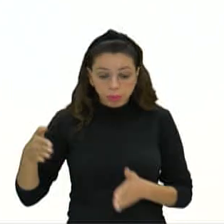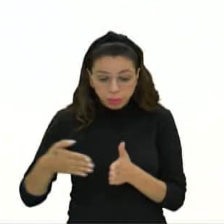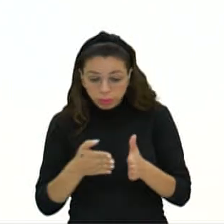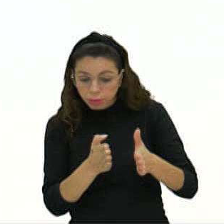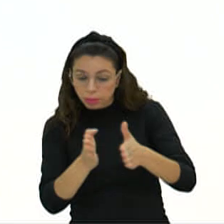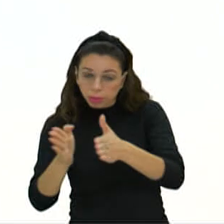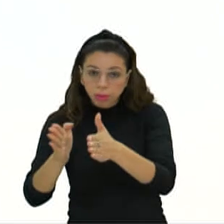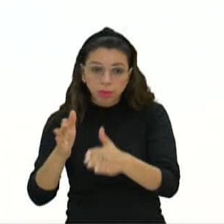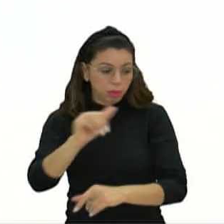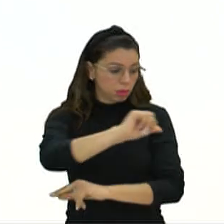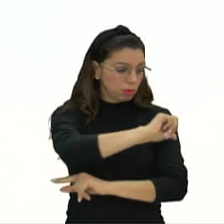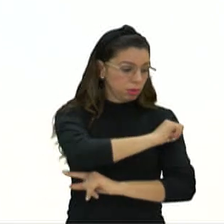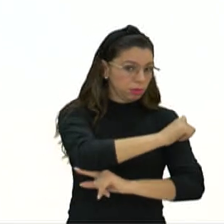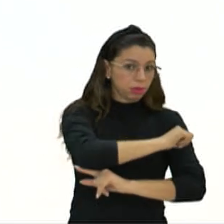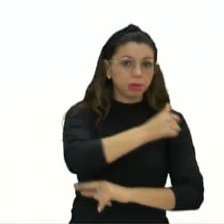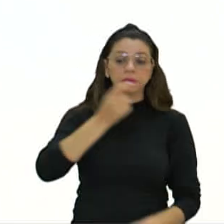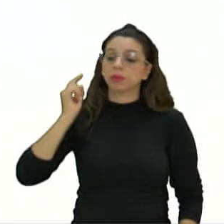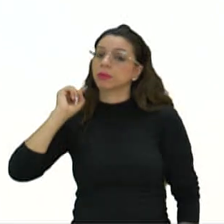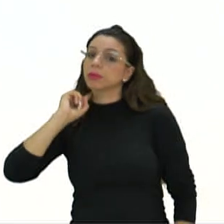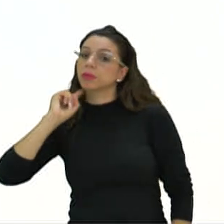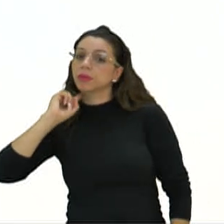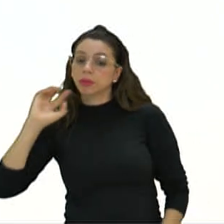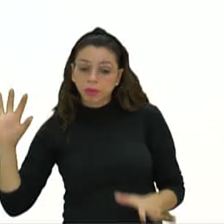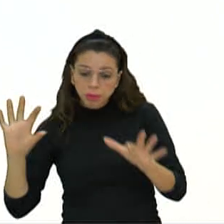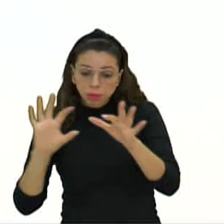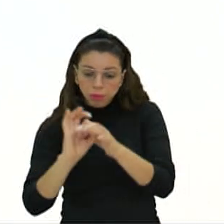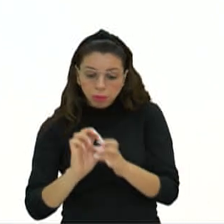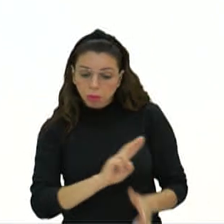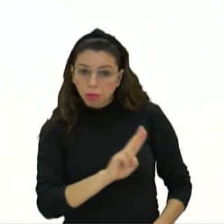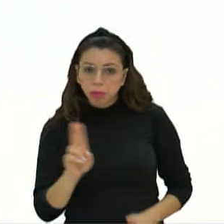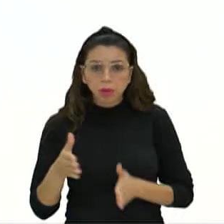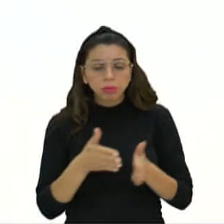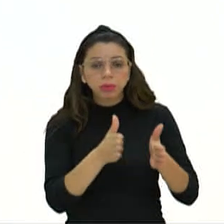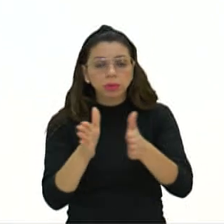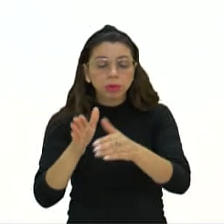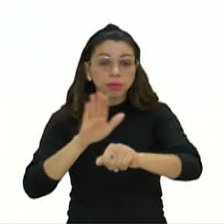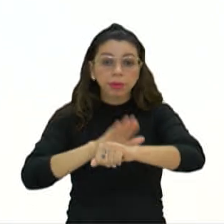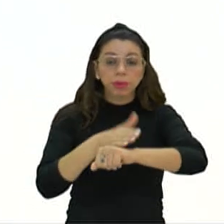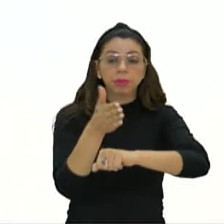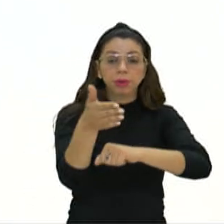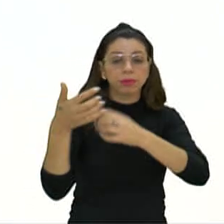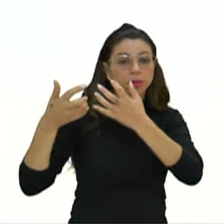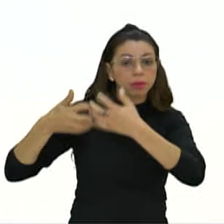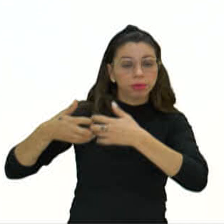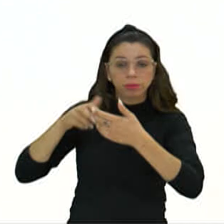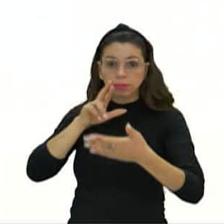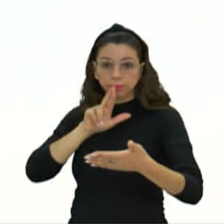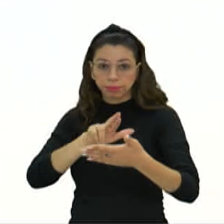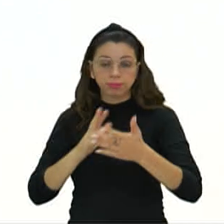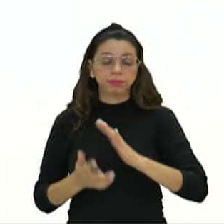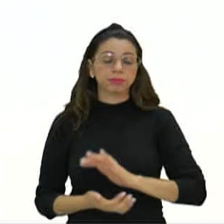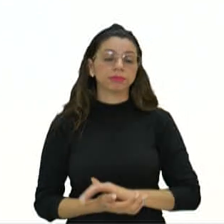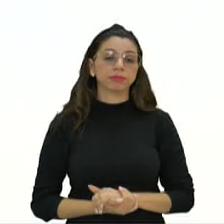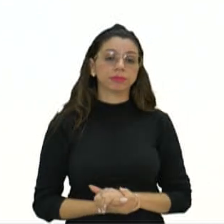que conecta os dois estados, Rio e Minas Gerais? Bora lá, um tempinho para vocês poderem responderem.